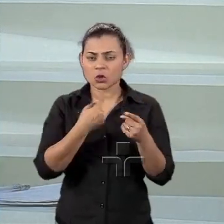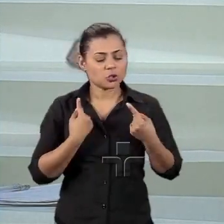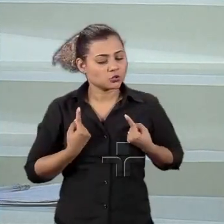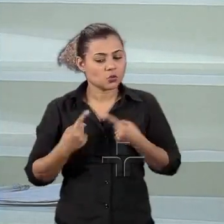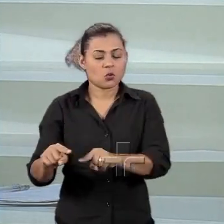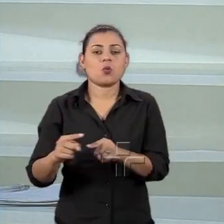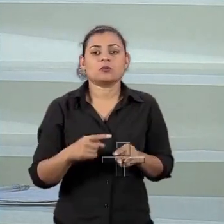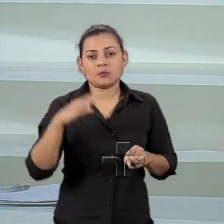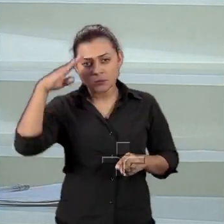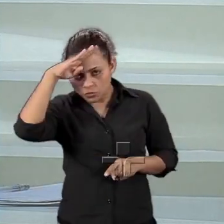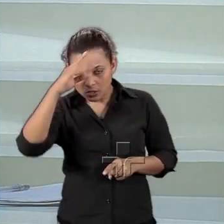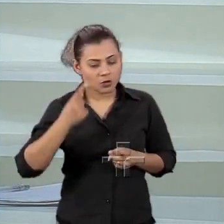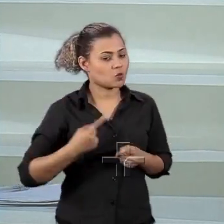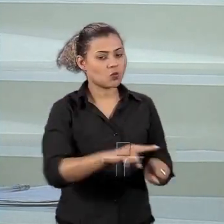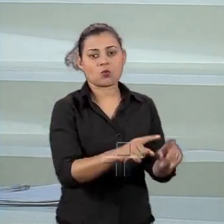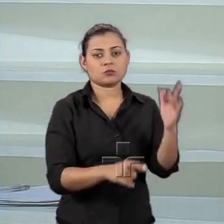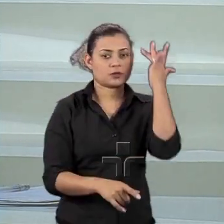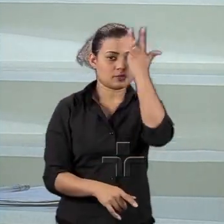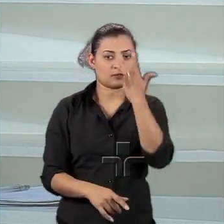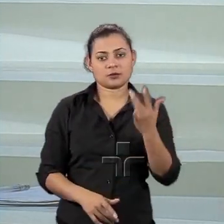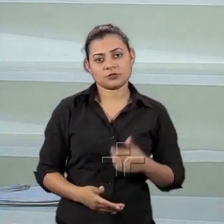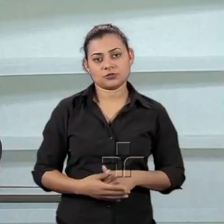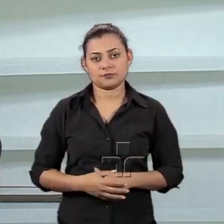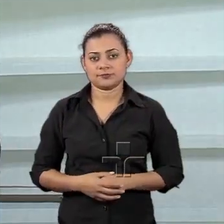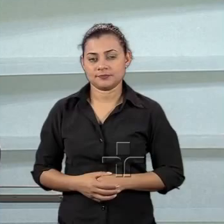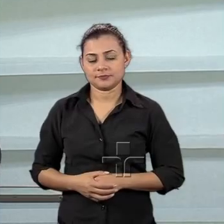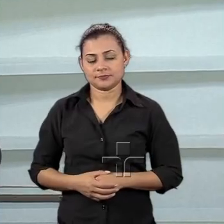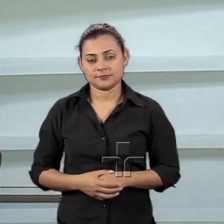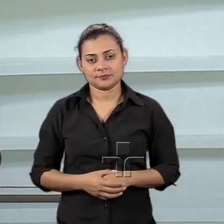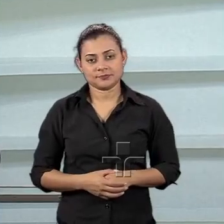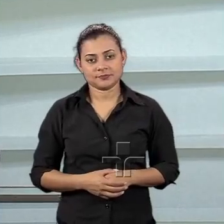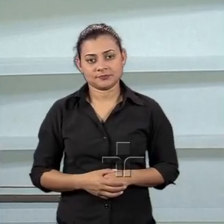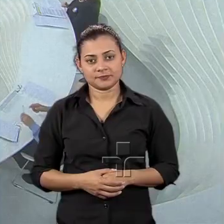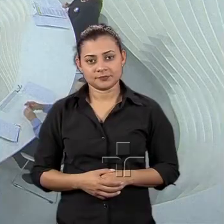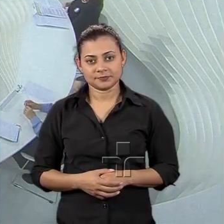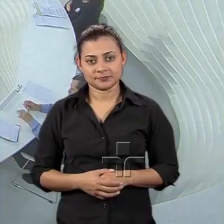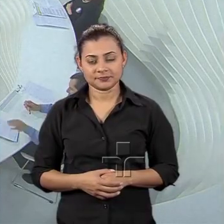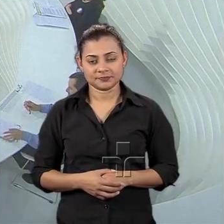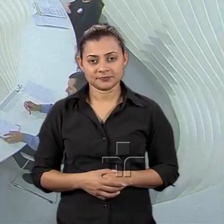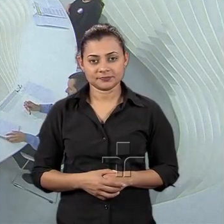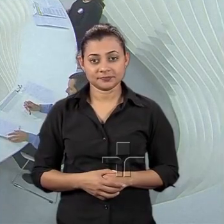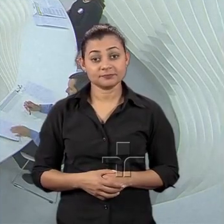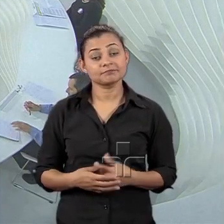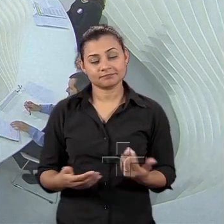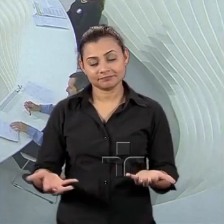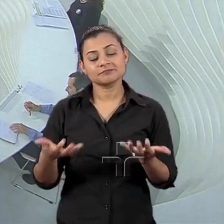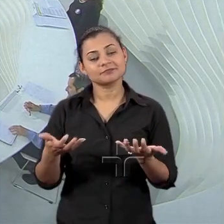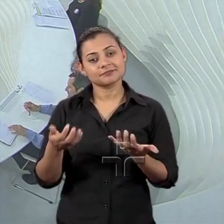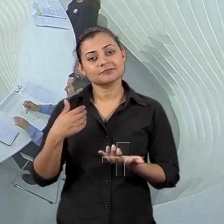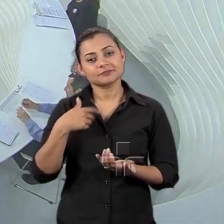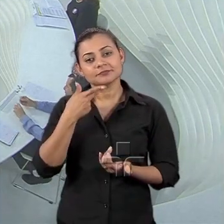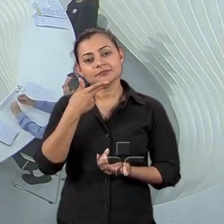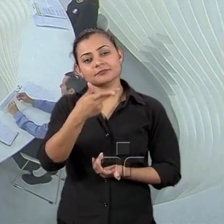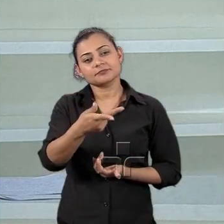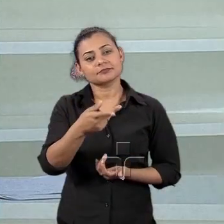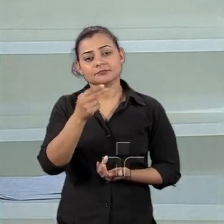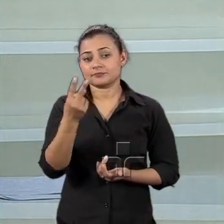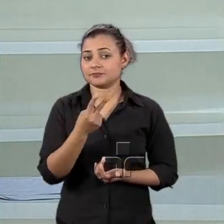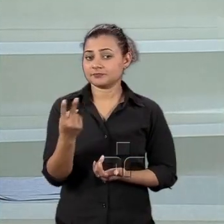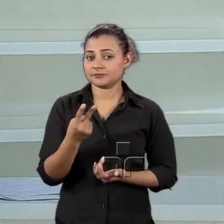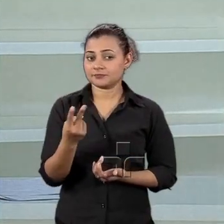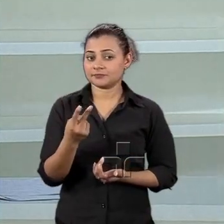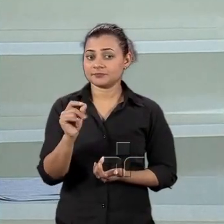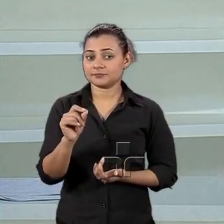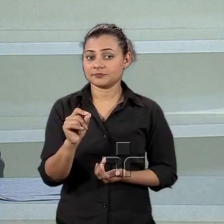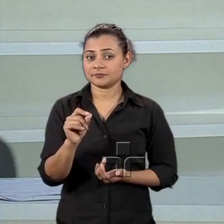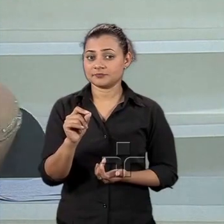ao Bolsonaro quanto ao candidato terceirizado do Lula. Kátia. Eu queria dizer ao